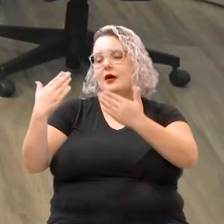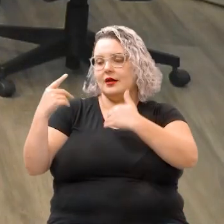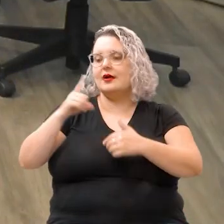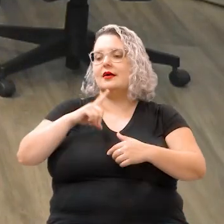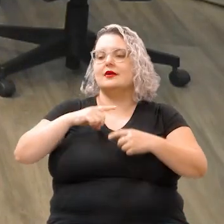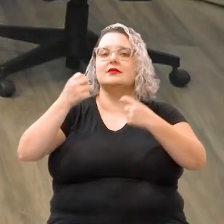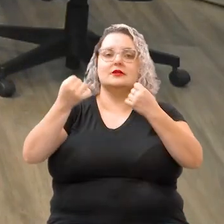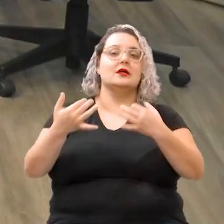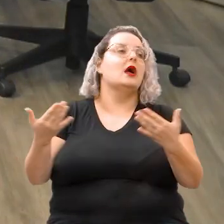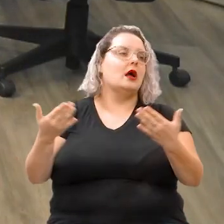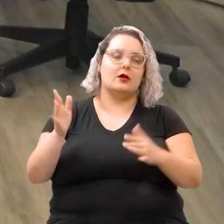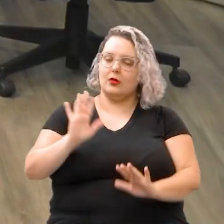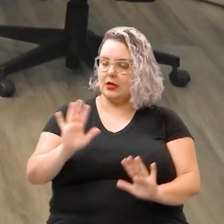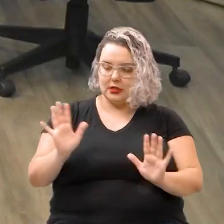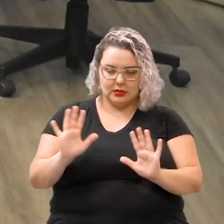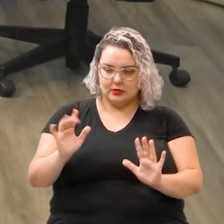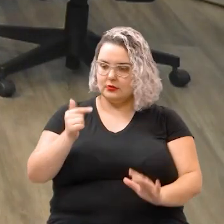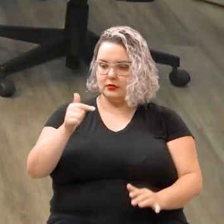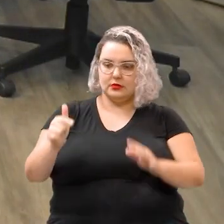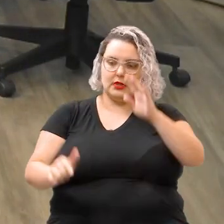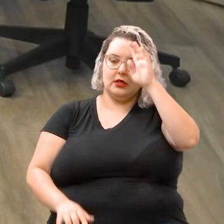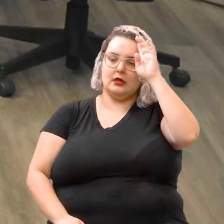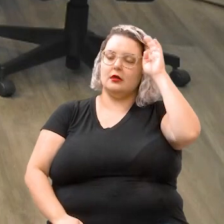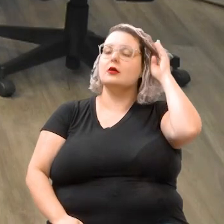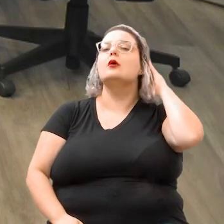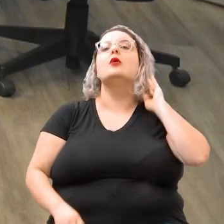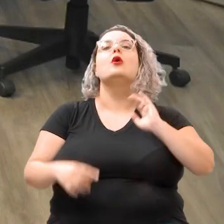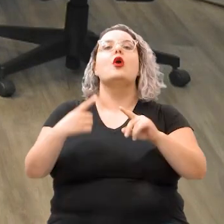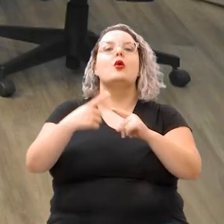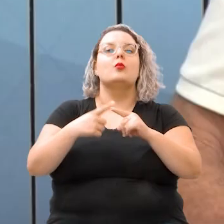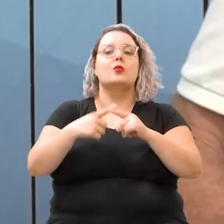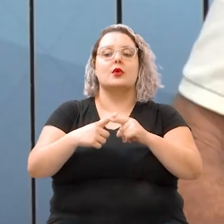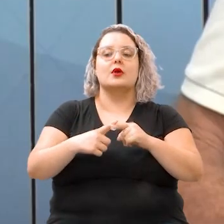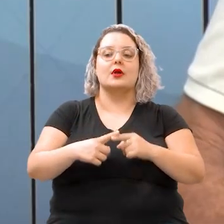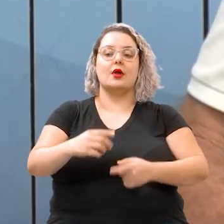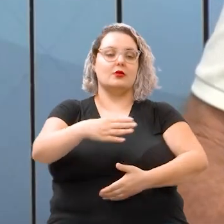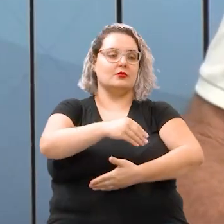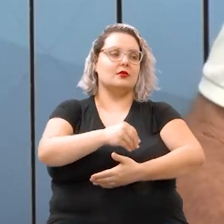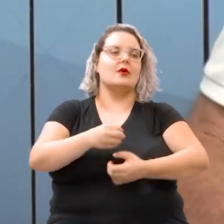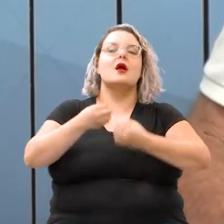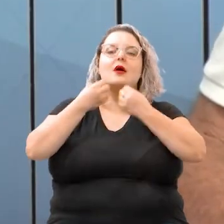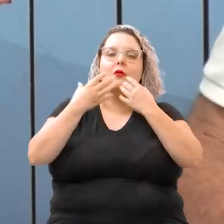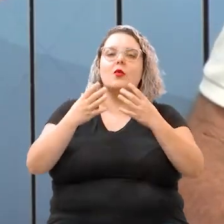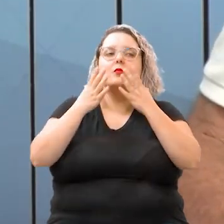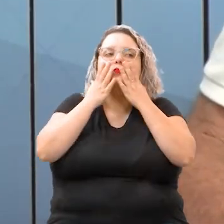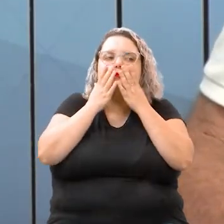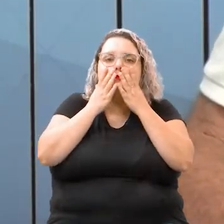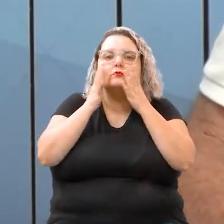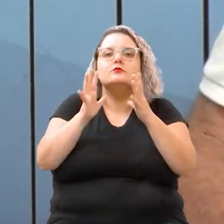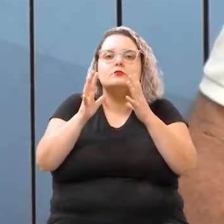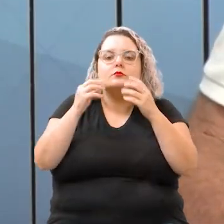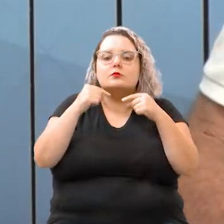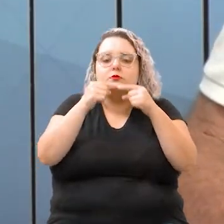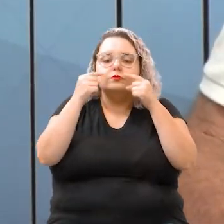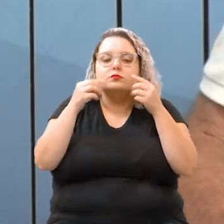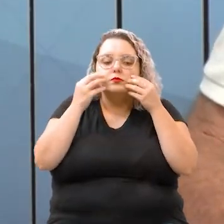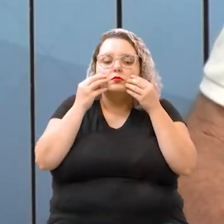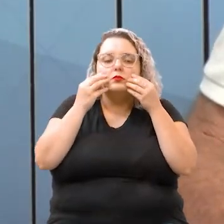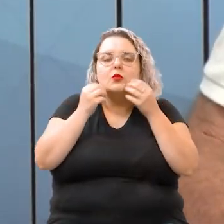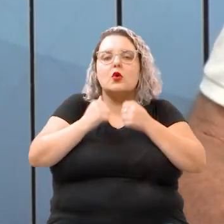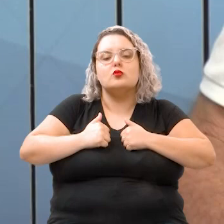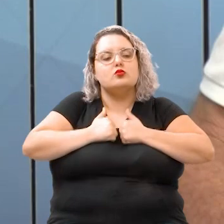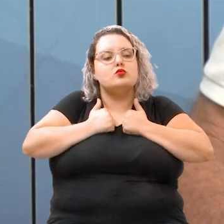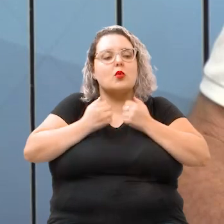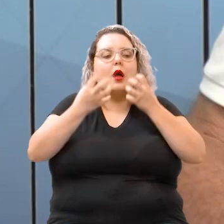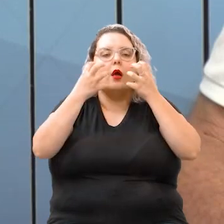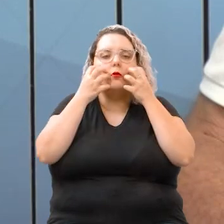essa orientação, agora isso não tem mais. Porque o leite materno é bom até para isso, para ficar ali na cavidade oral do bebê, com todos os anticorpos, tudo